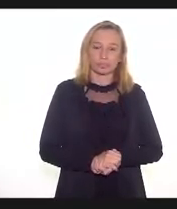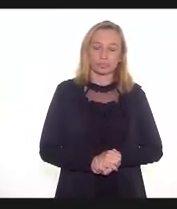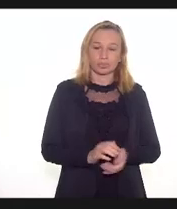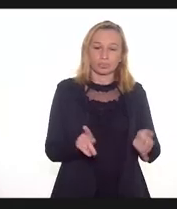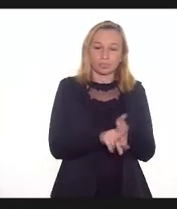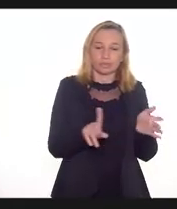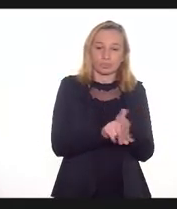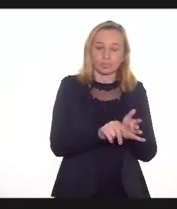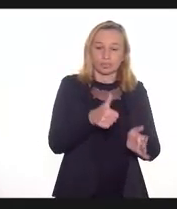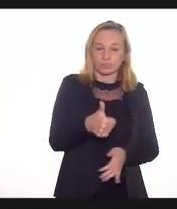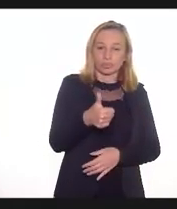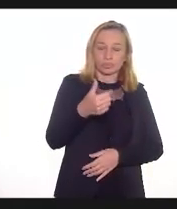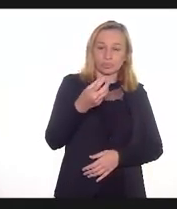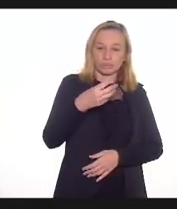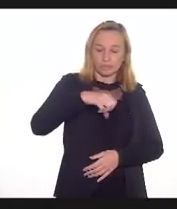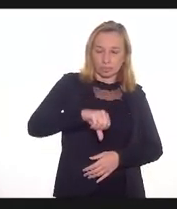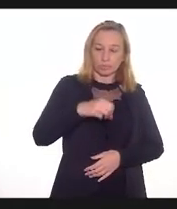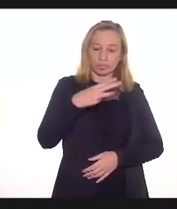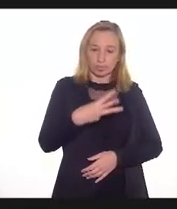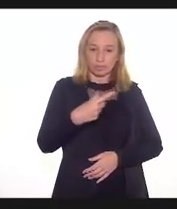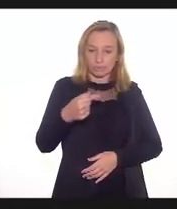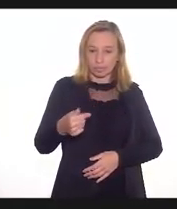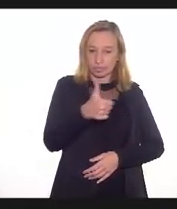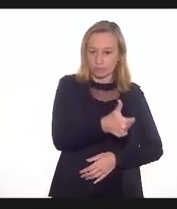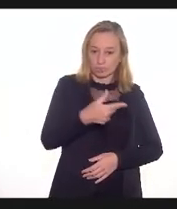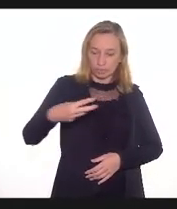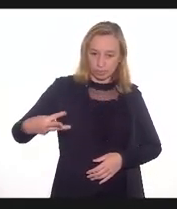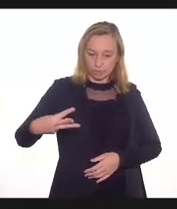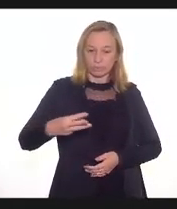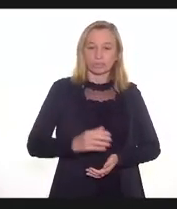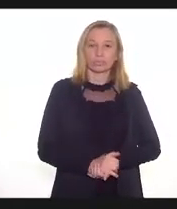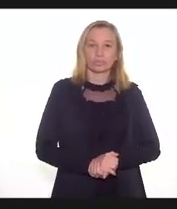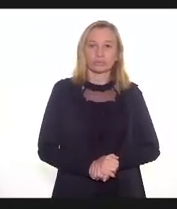Projeto de Lei 1937, de